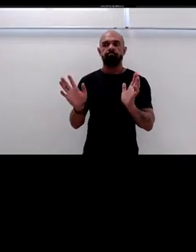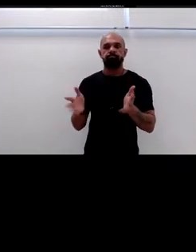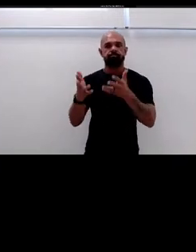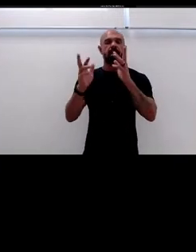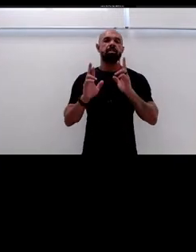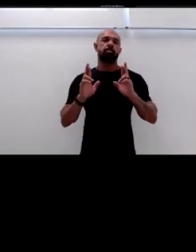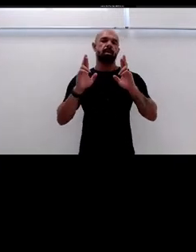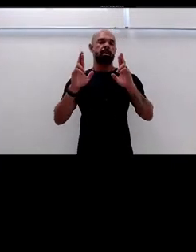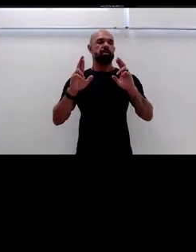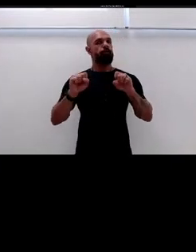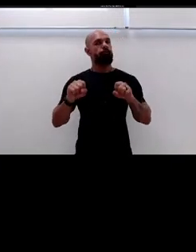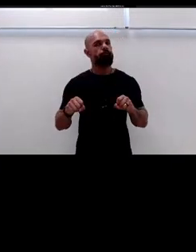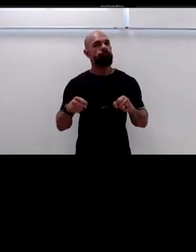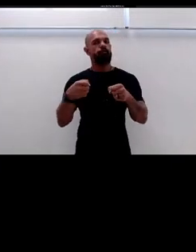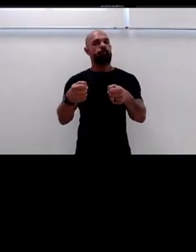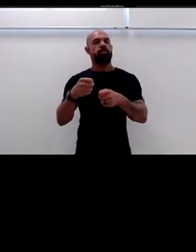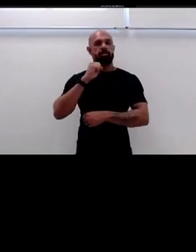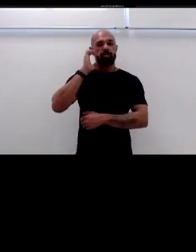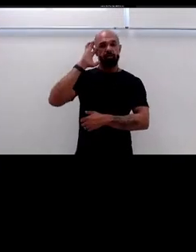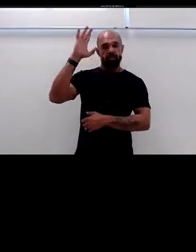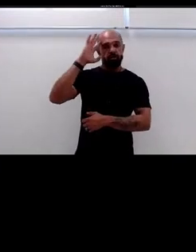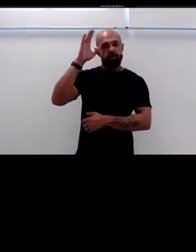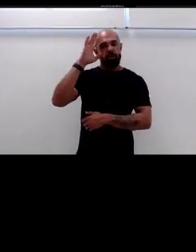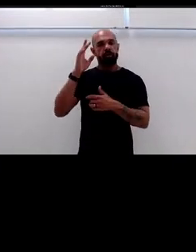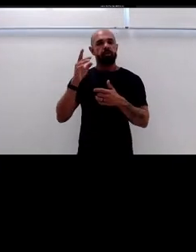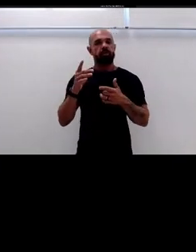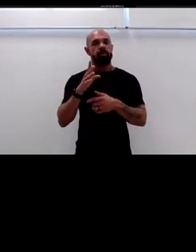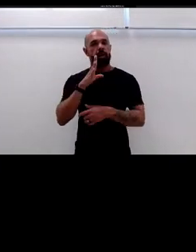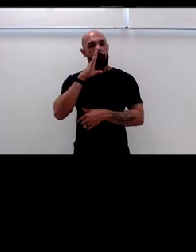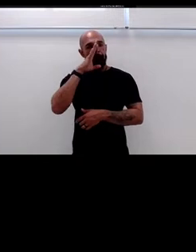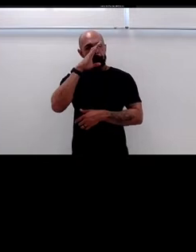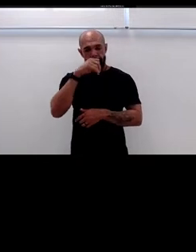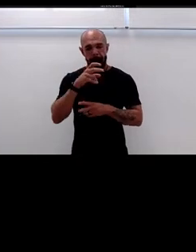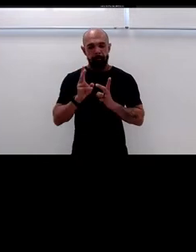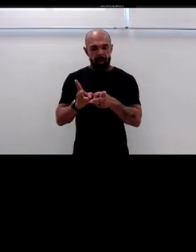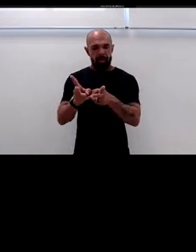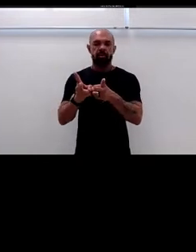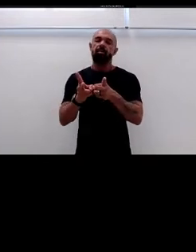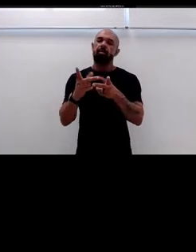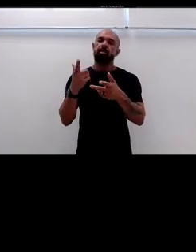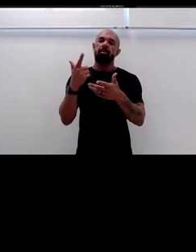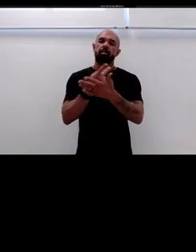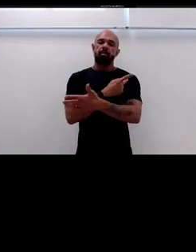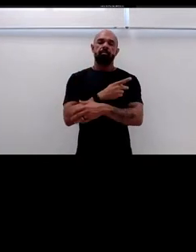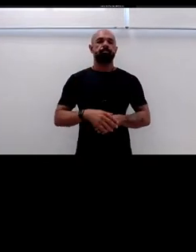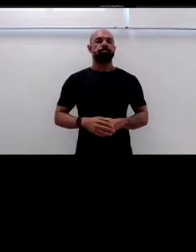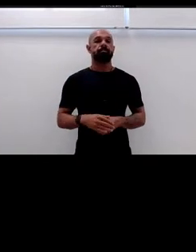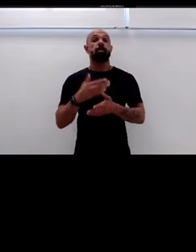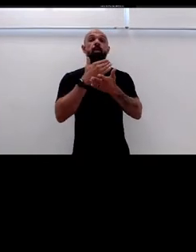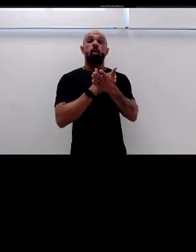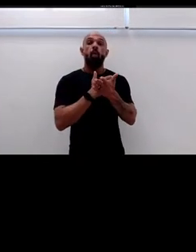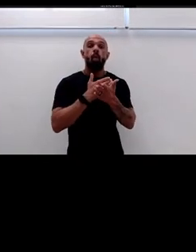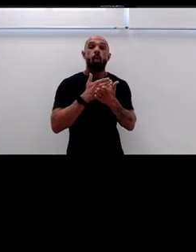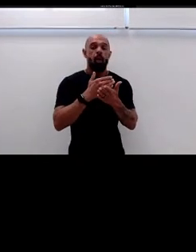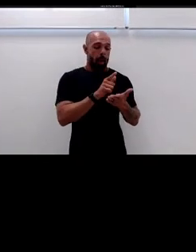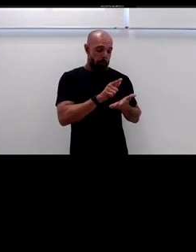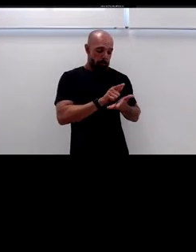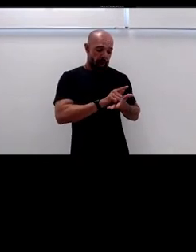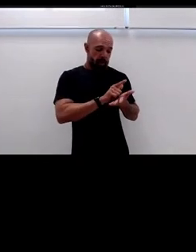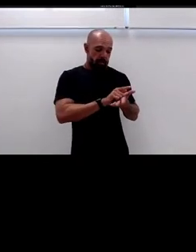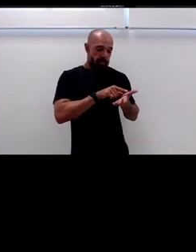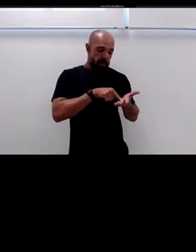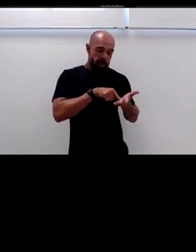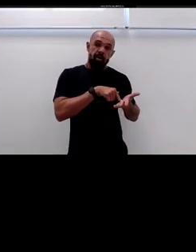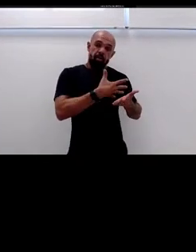essa força, esse sonho da permanência, ele foi se realizando. Quando ela começou a sair do papel mesmo, começou